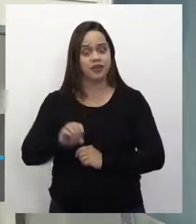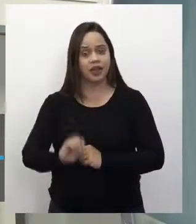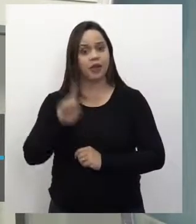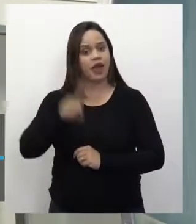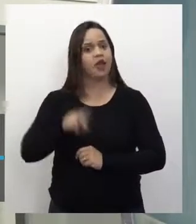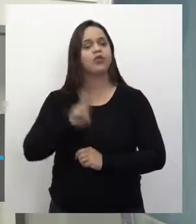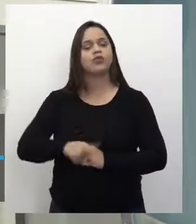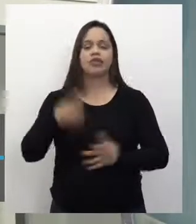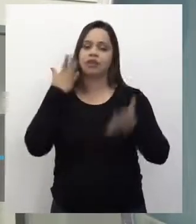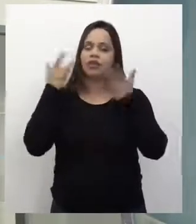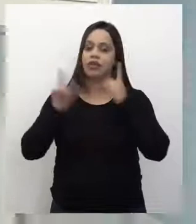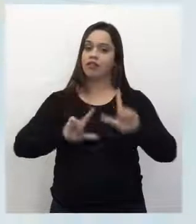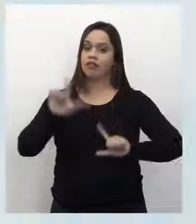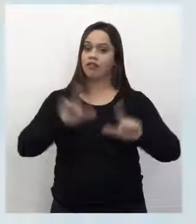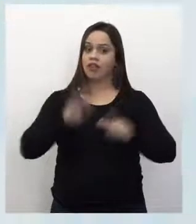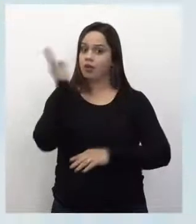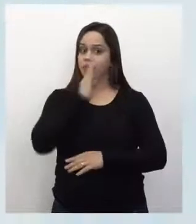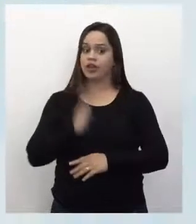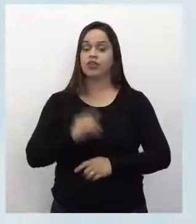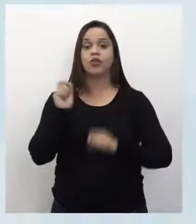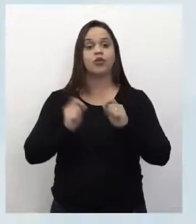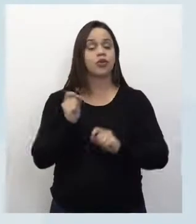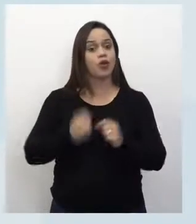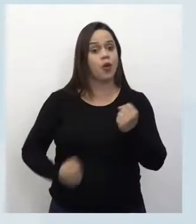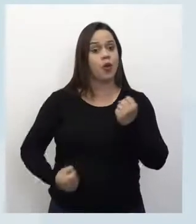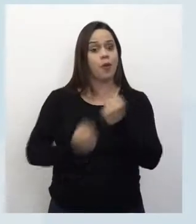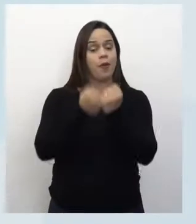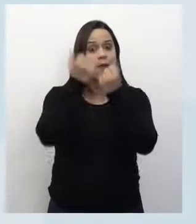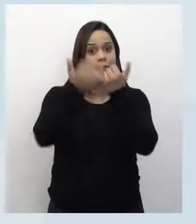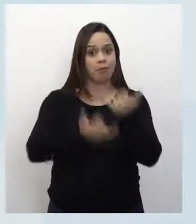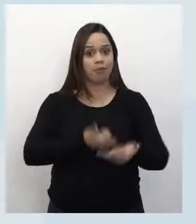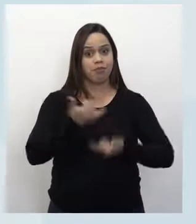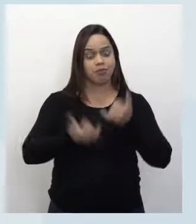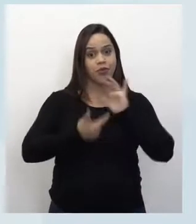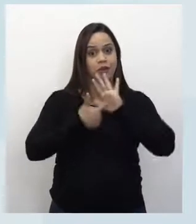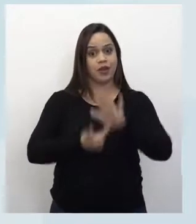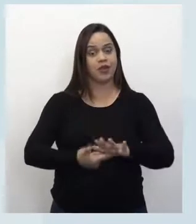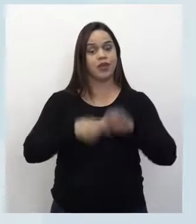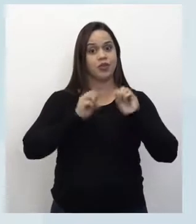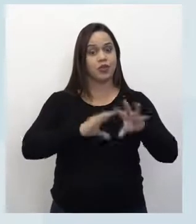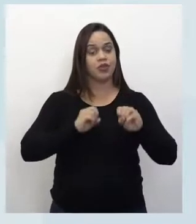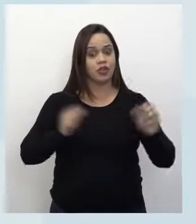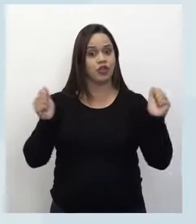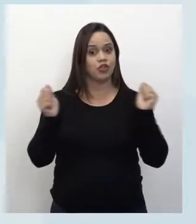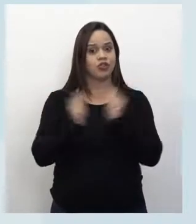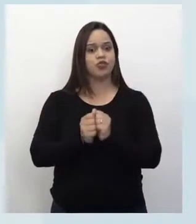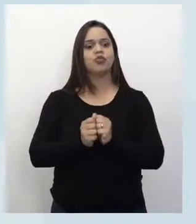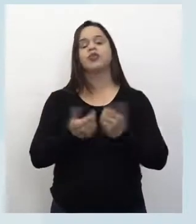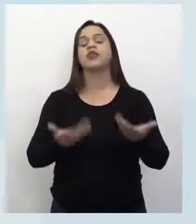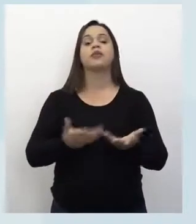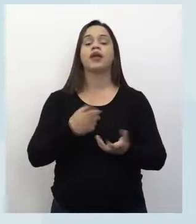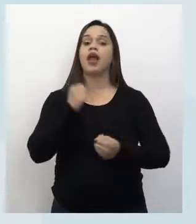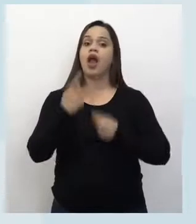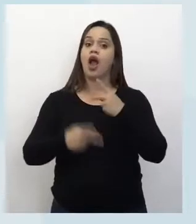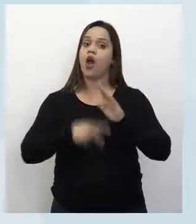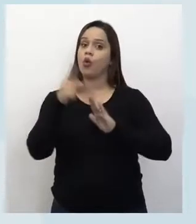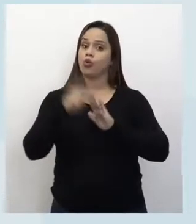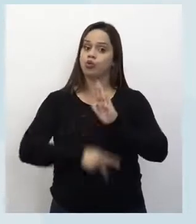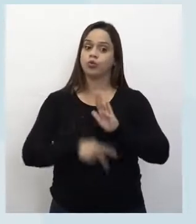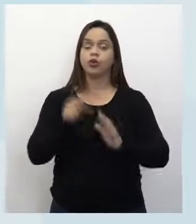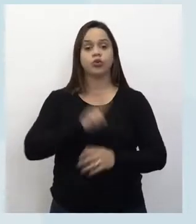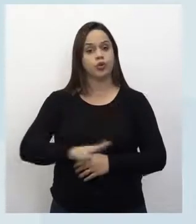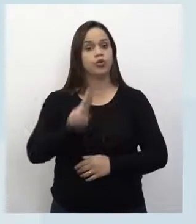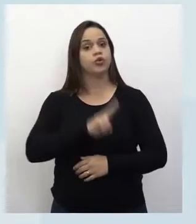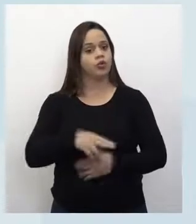televisão brasileira como recurso lúdico. Dessa forma, citamos a seguir alguns programas que utilizam ou utilizaram